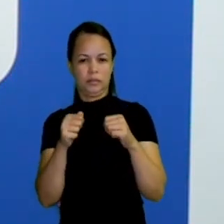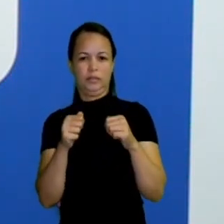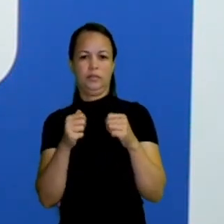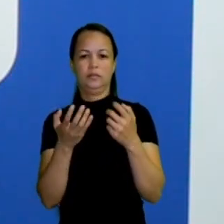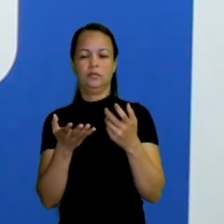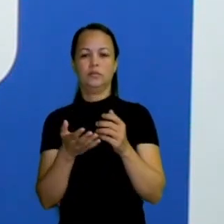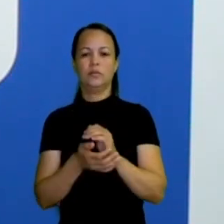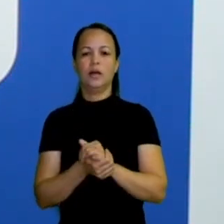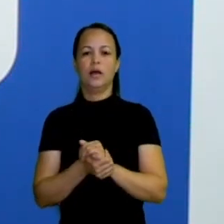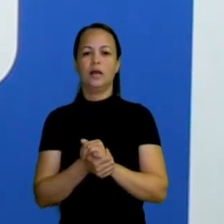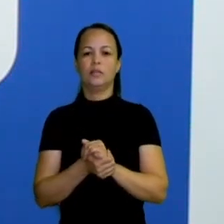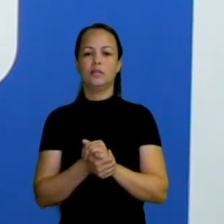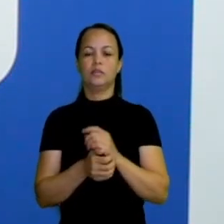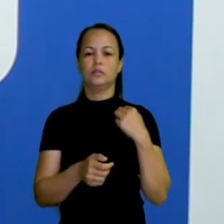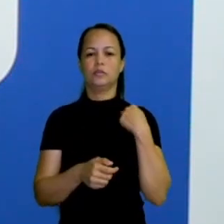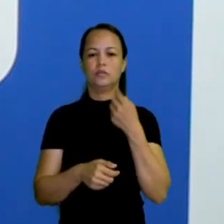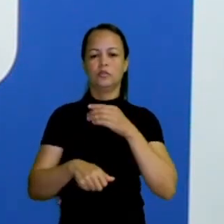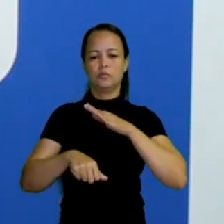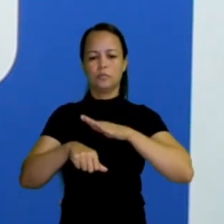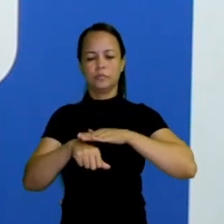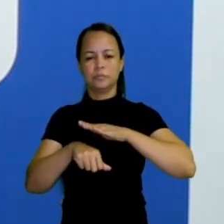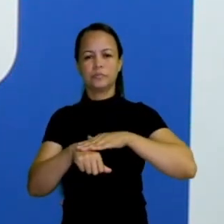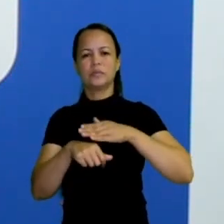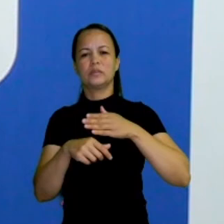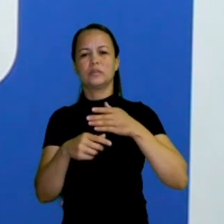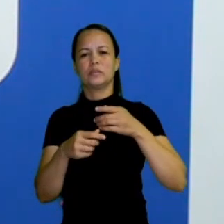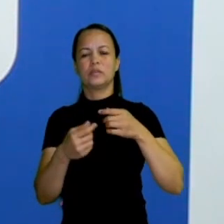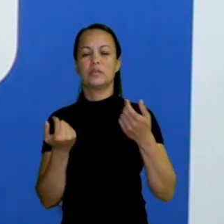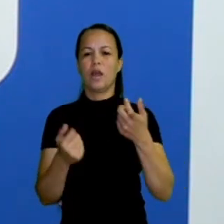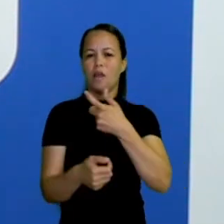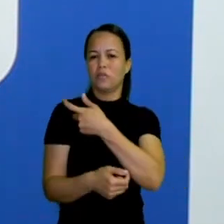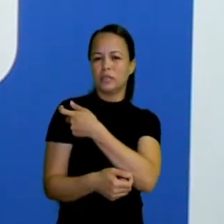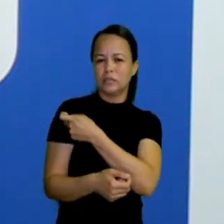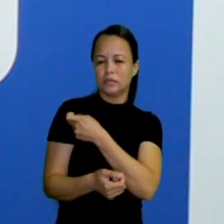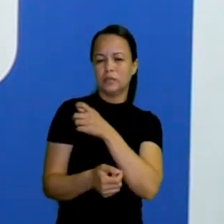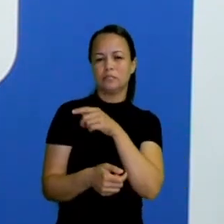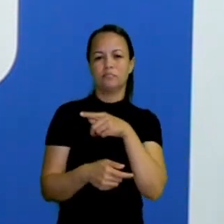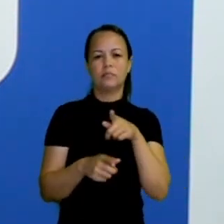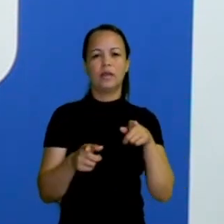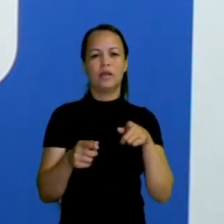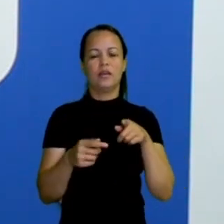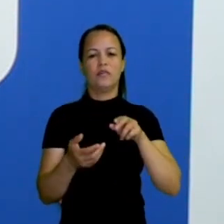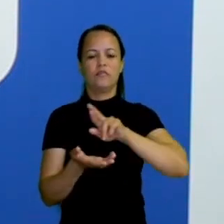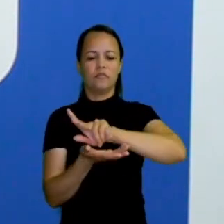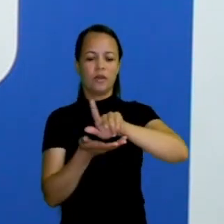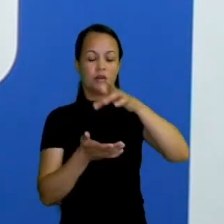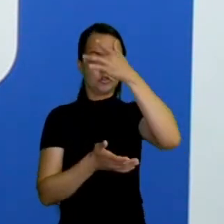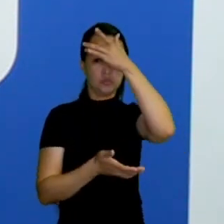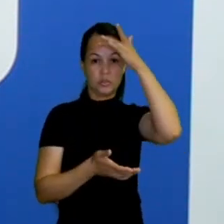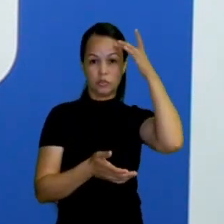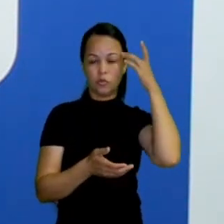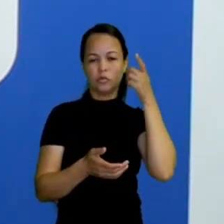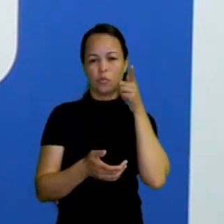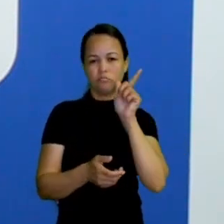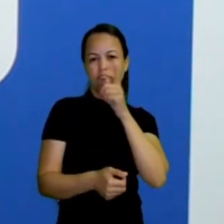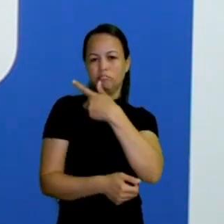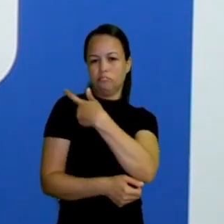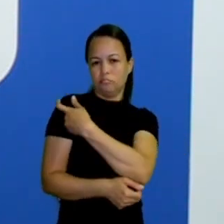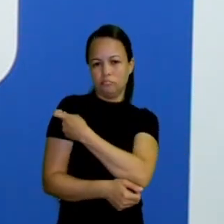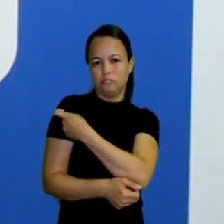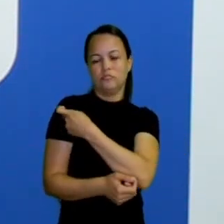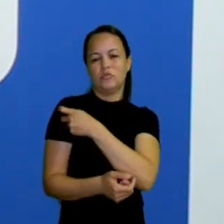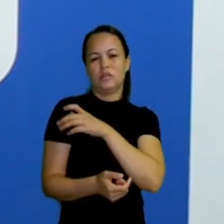nós estamos passando por um momento difícil, a vacina está aí, muitas pessoas hoje estão conseguindo se vacinar, nós